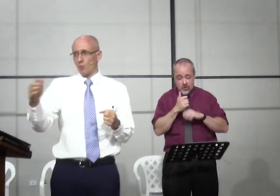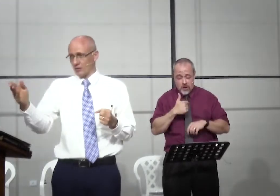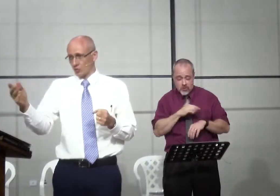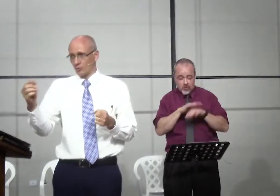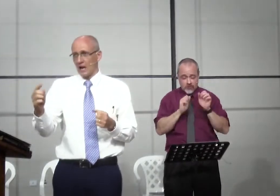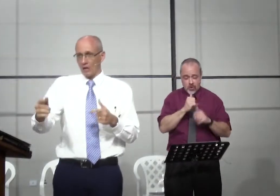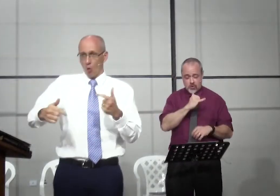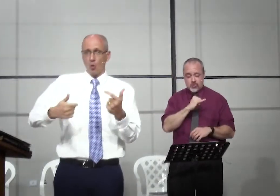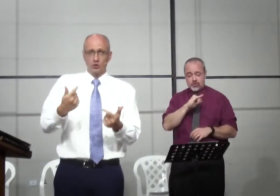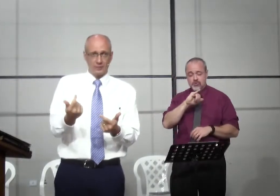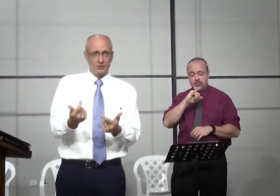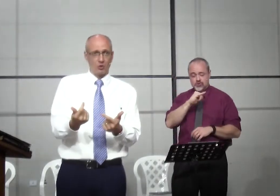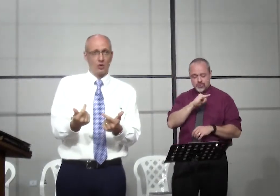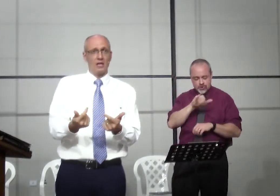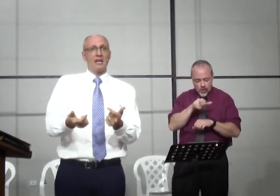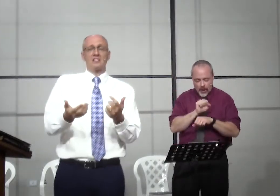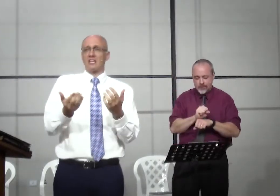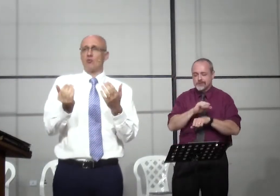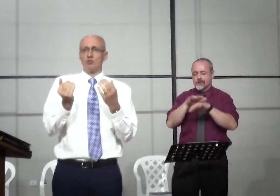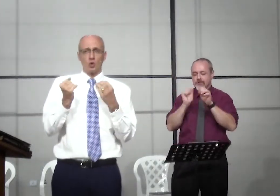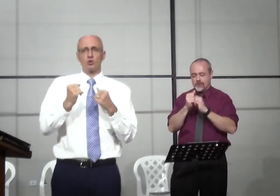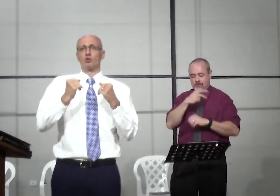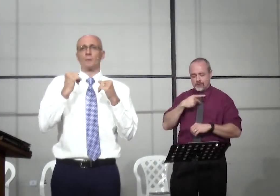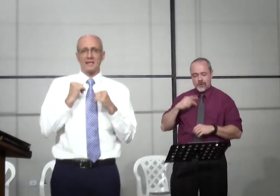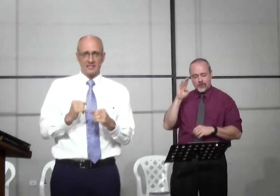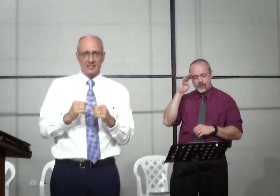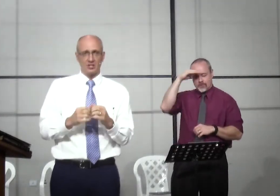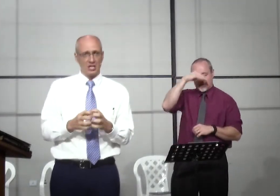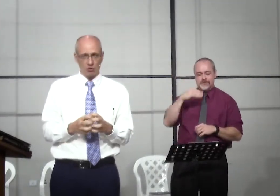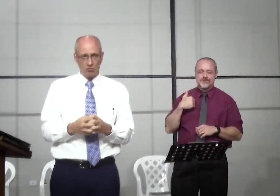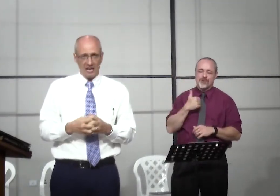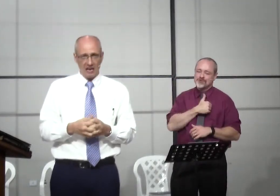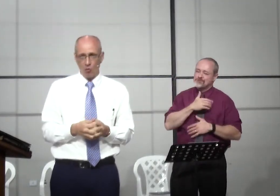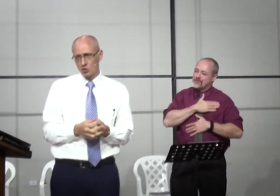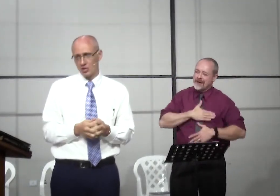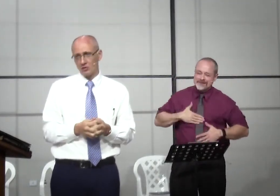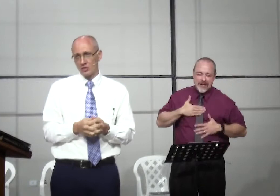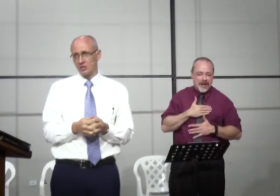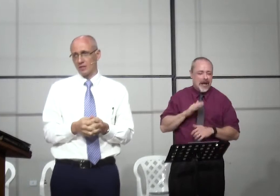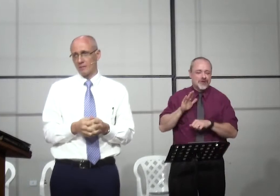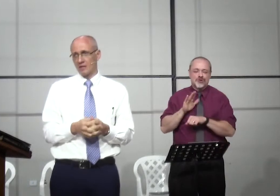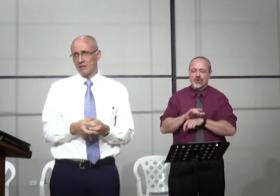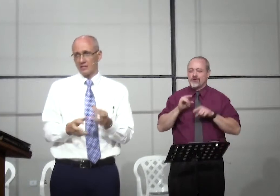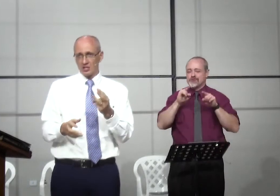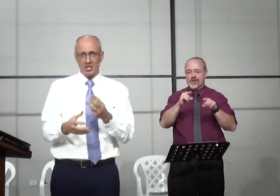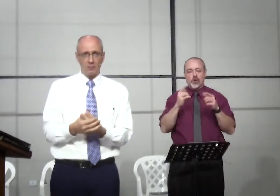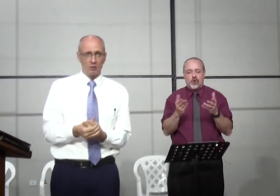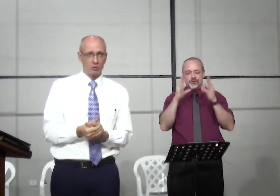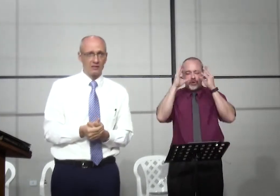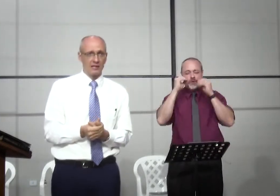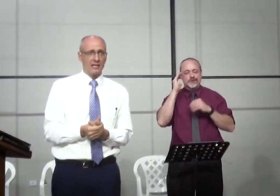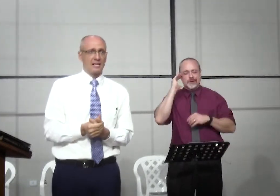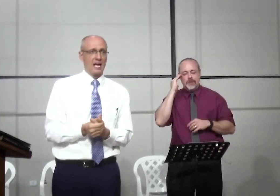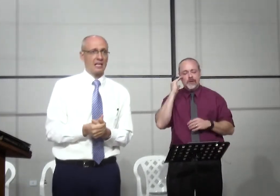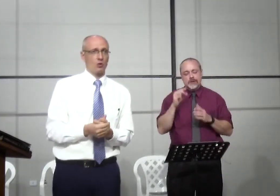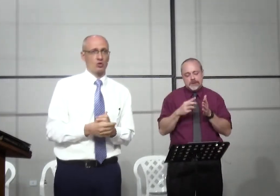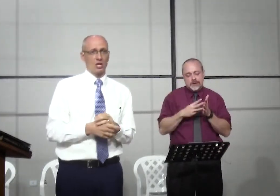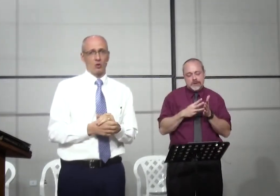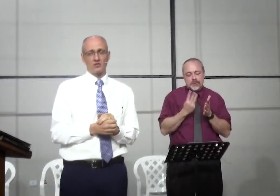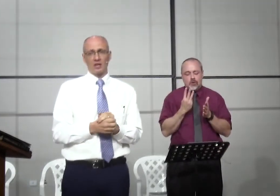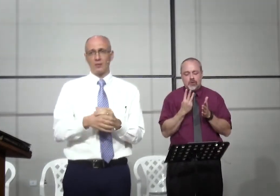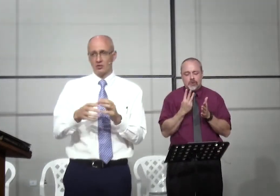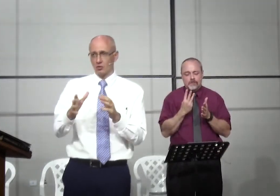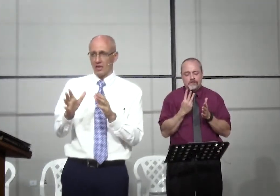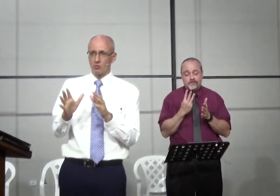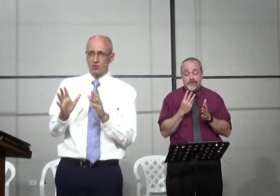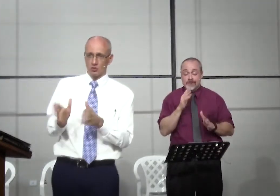João, com o pastor Brian ou outra pessoa, seria um nosso prazer te ajudar hoje à noite. Terceira pergunta: quem aqui hoje à